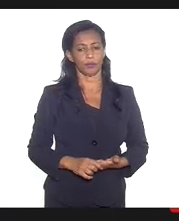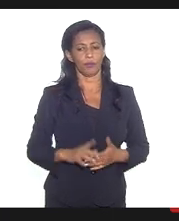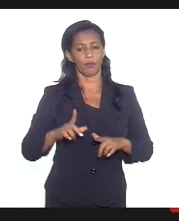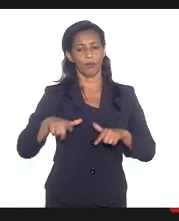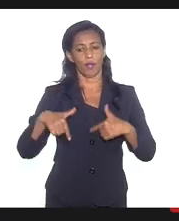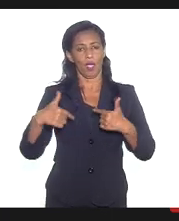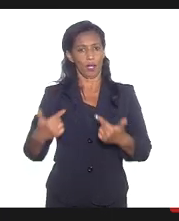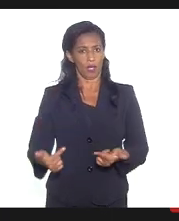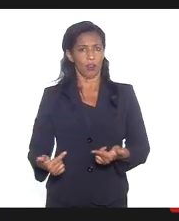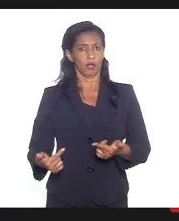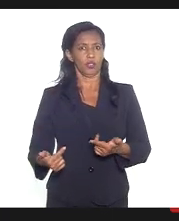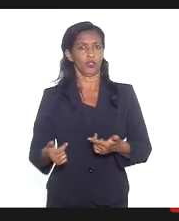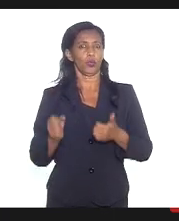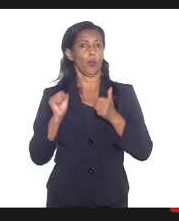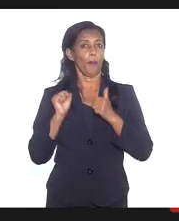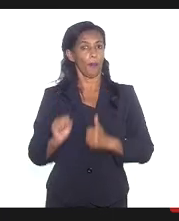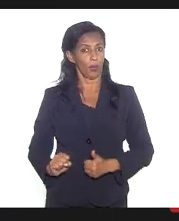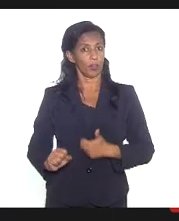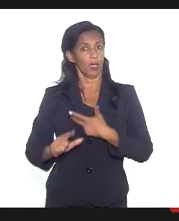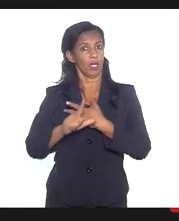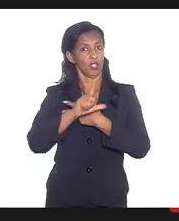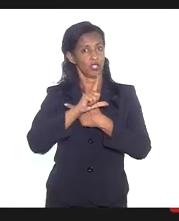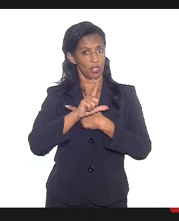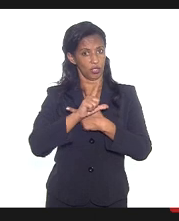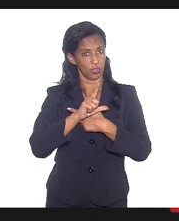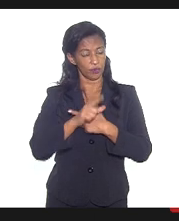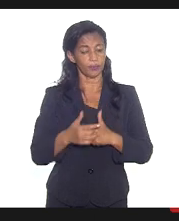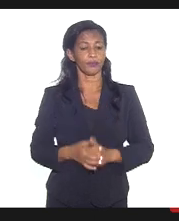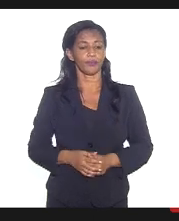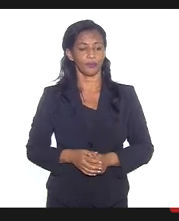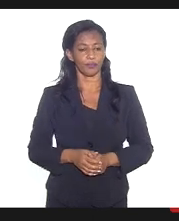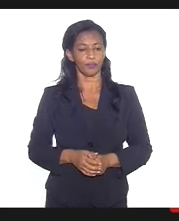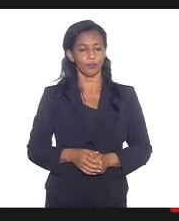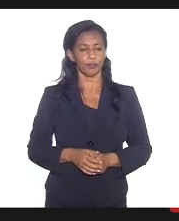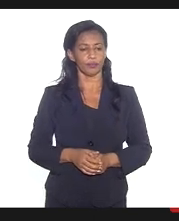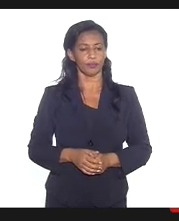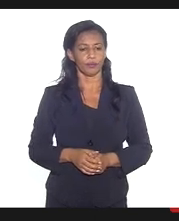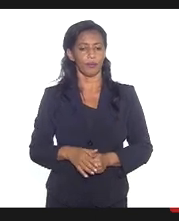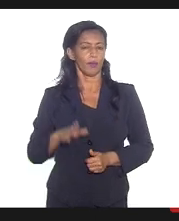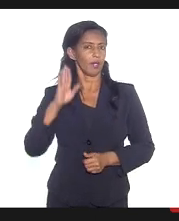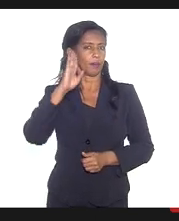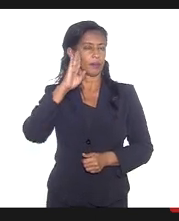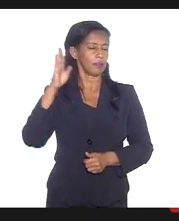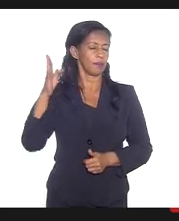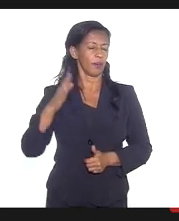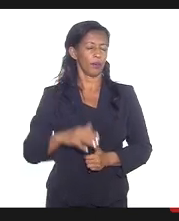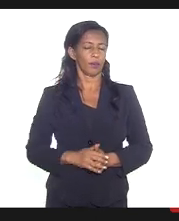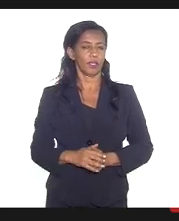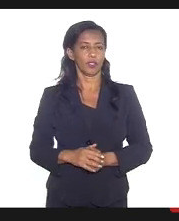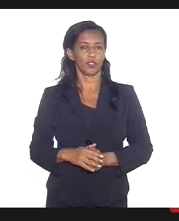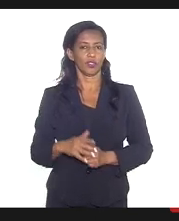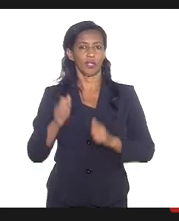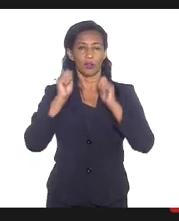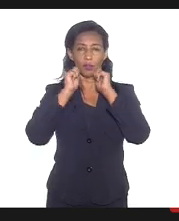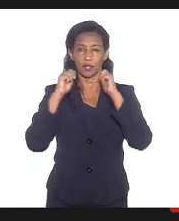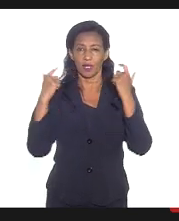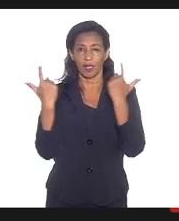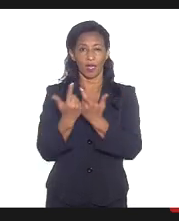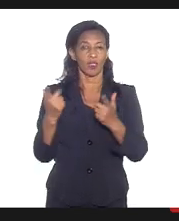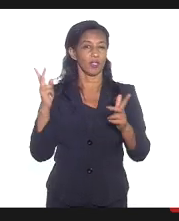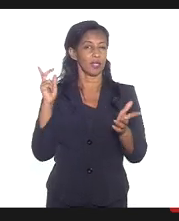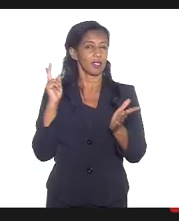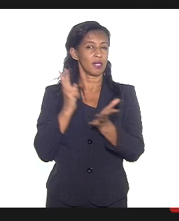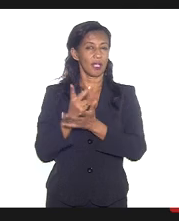ações do Poder Legislativo, que é tão importante, principalmente aqui a nossa UERJ sempre